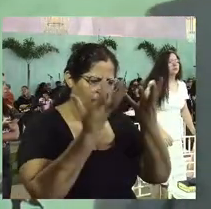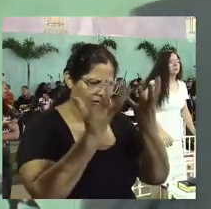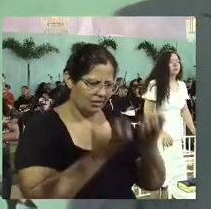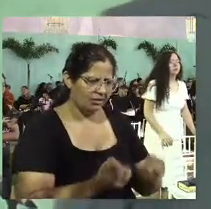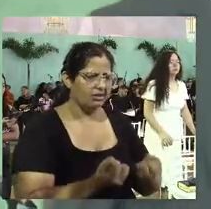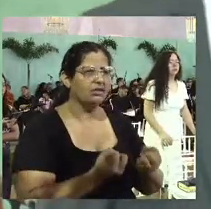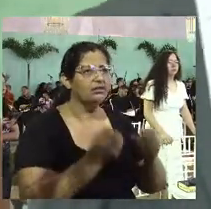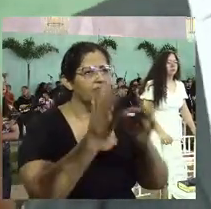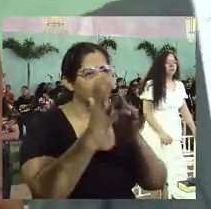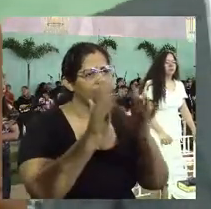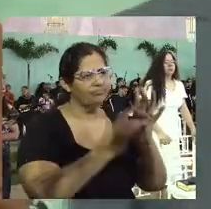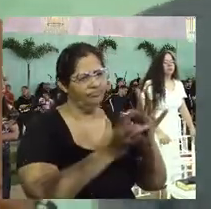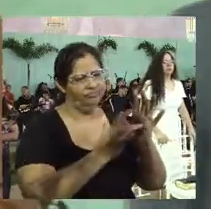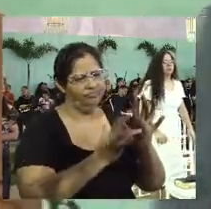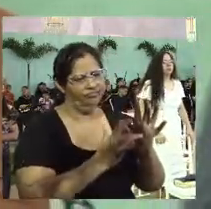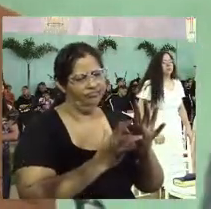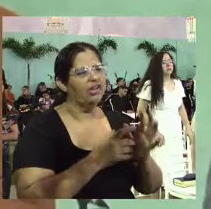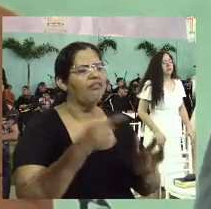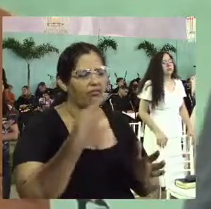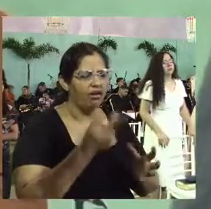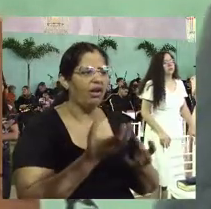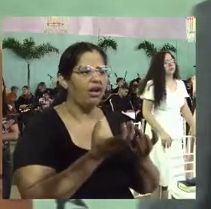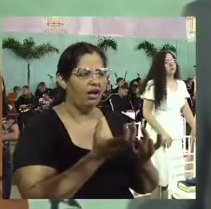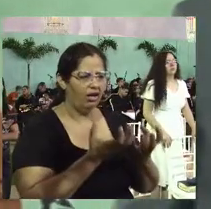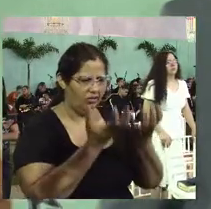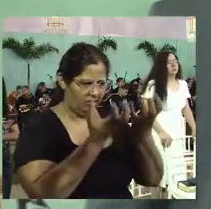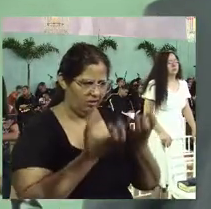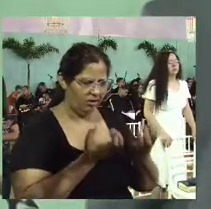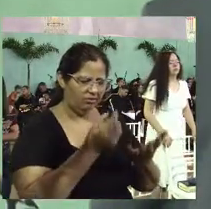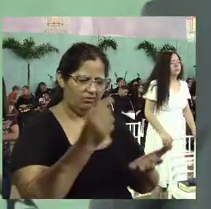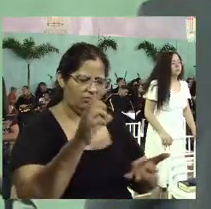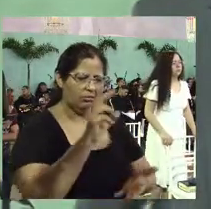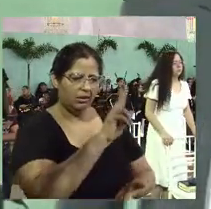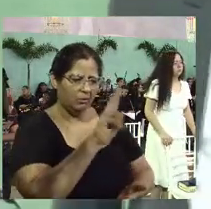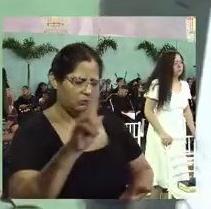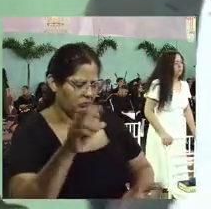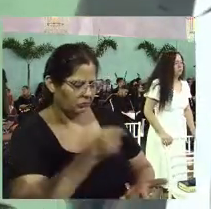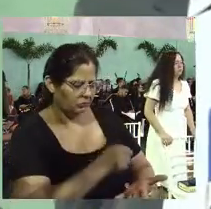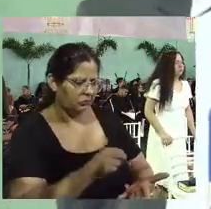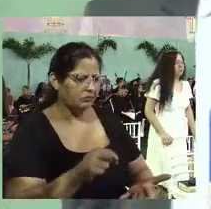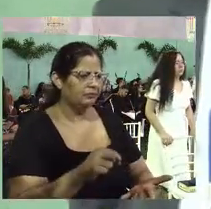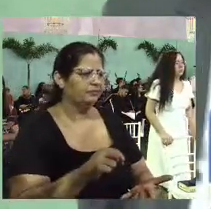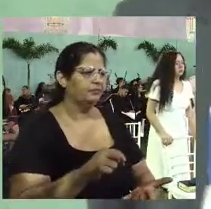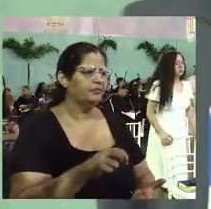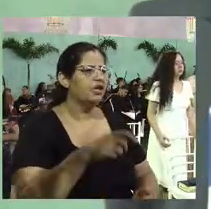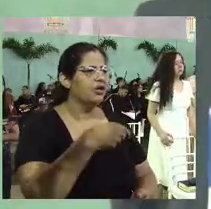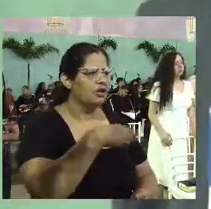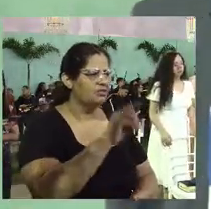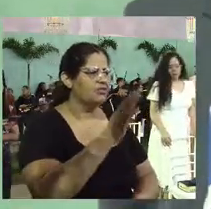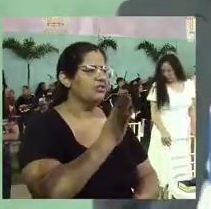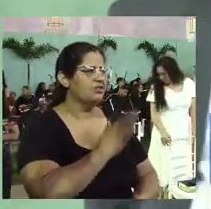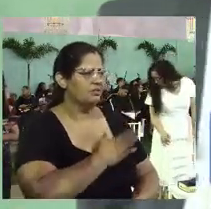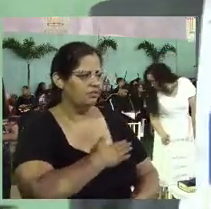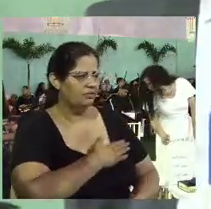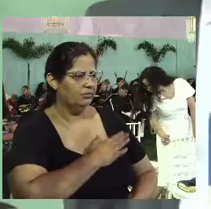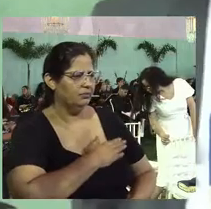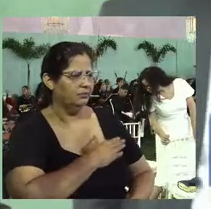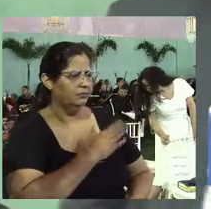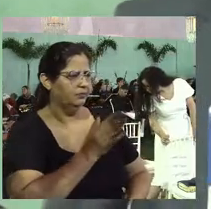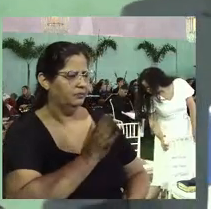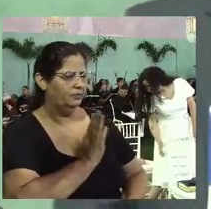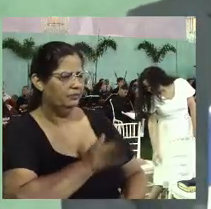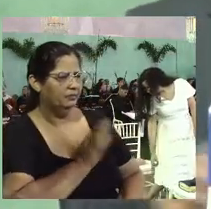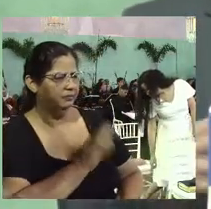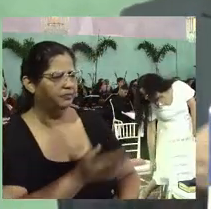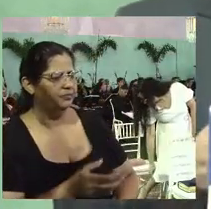que a equipe que vai da mídia vai anotar o seu nome para o discipulado e vocês que estão aqui coloca a mãozinha no seu coração por